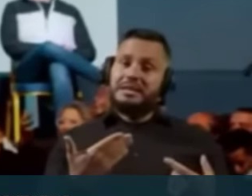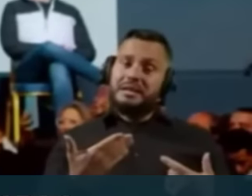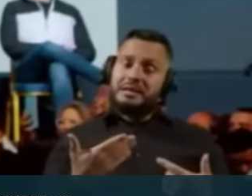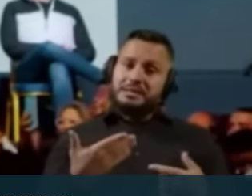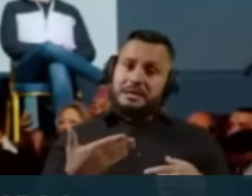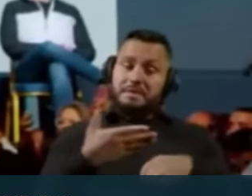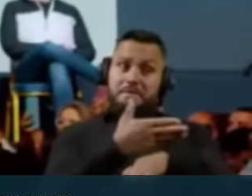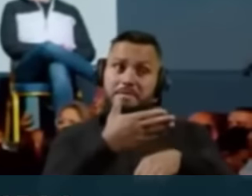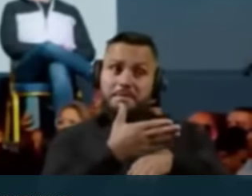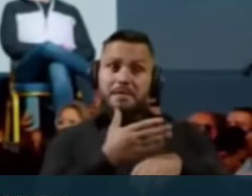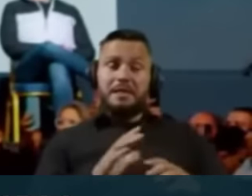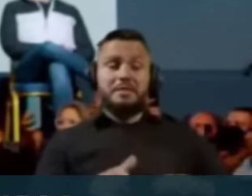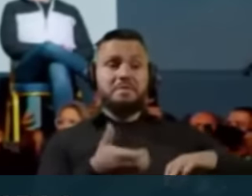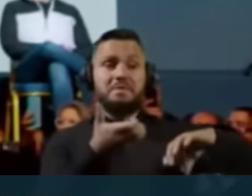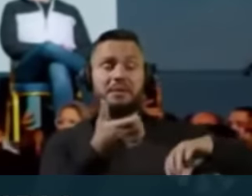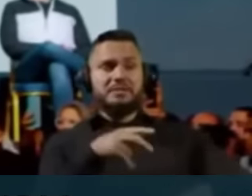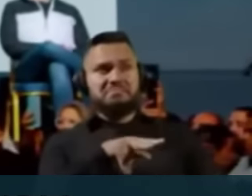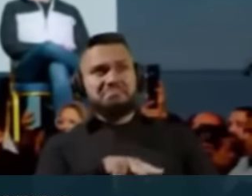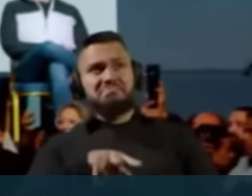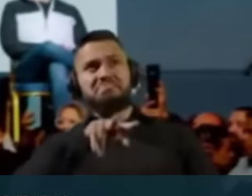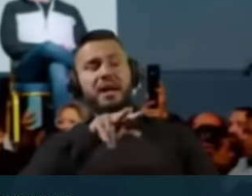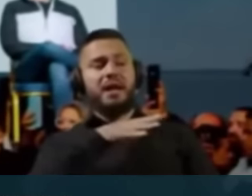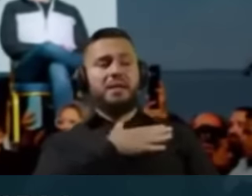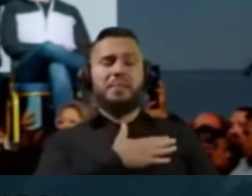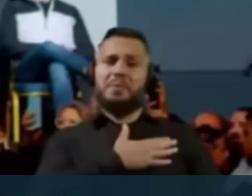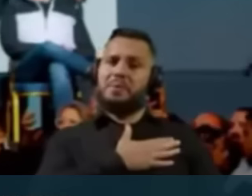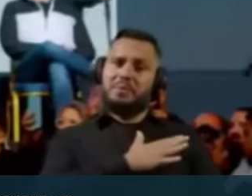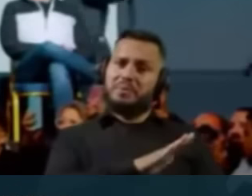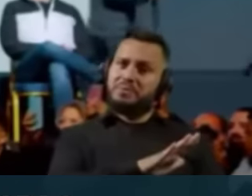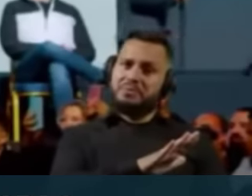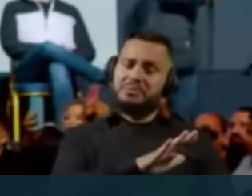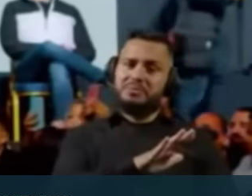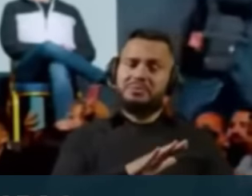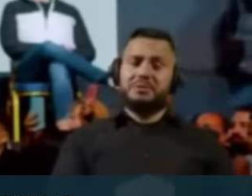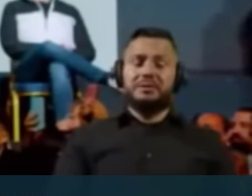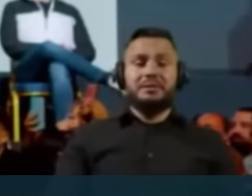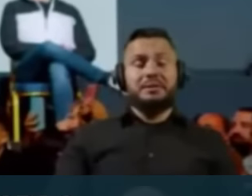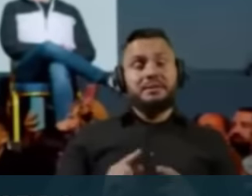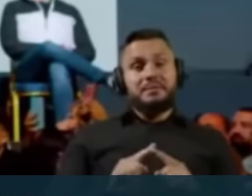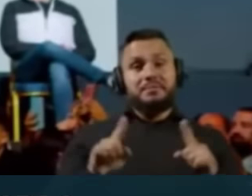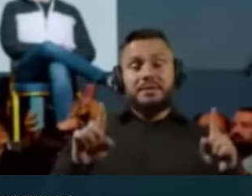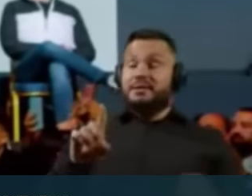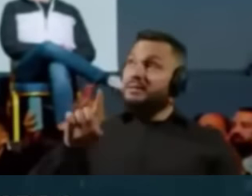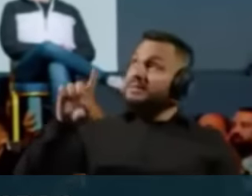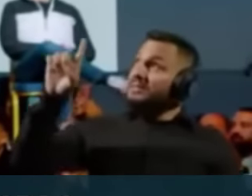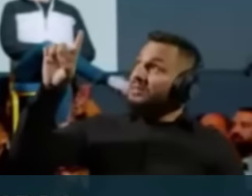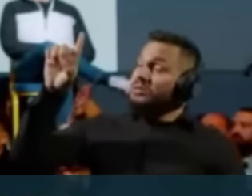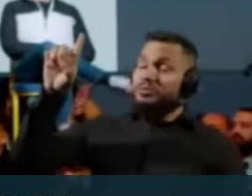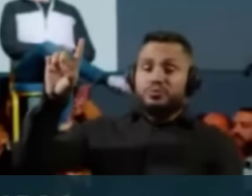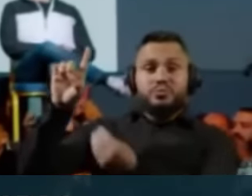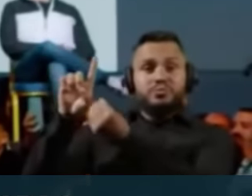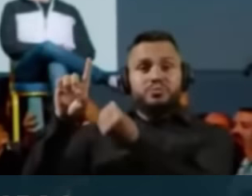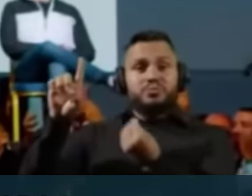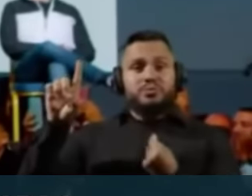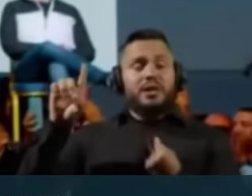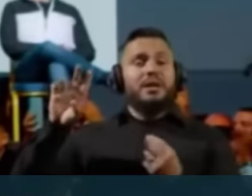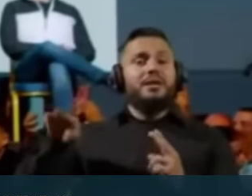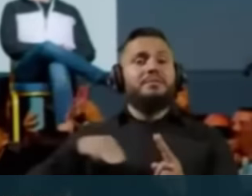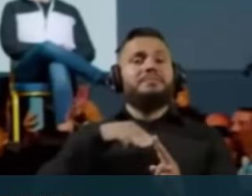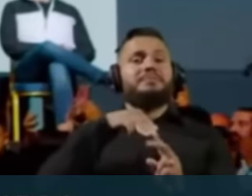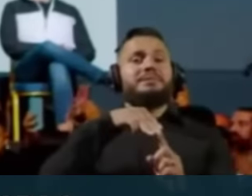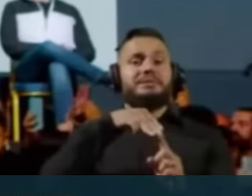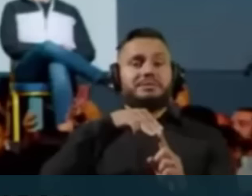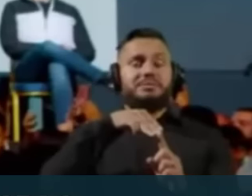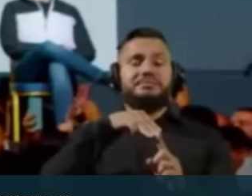não gostou, que não se identificou, mas que Deus me deu uma missão, entregou uma missão em minhas